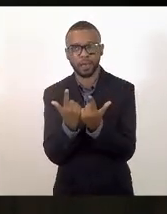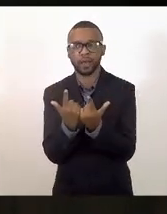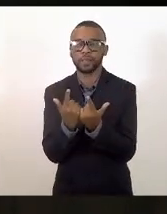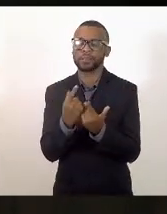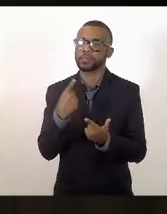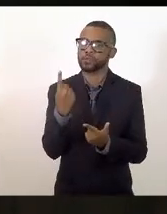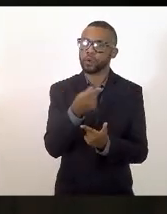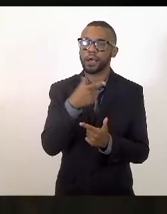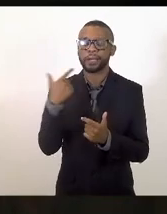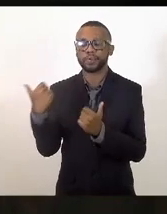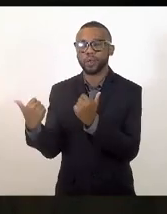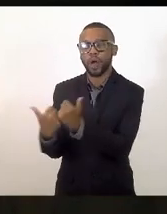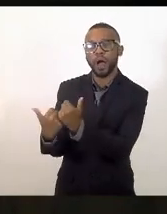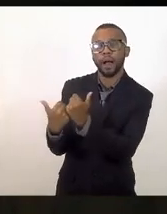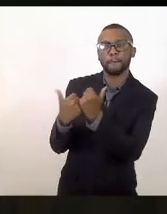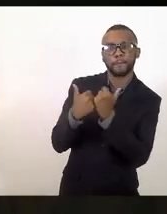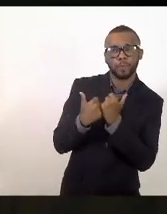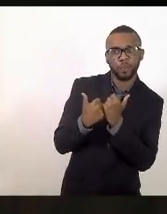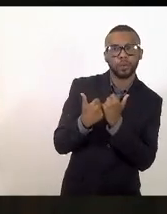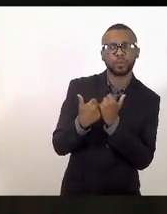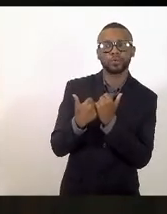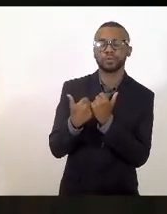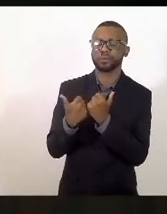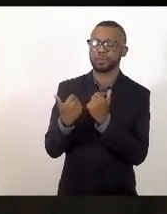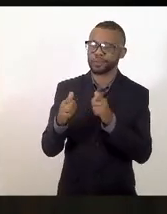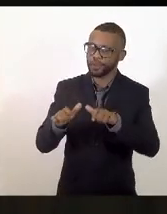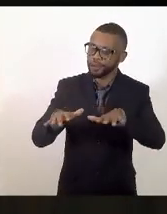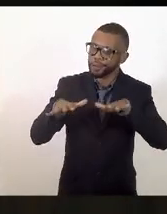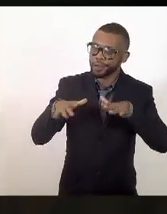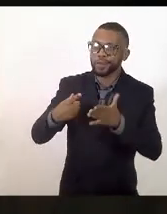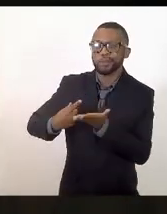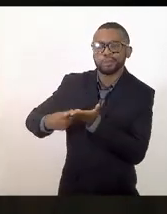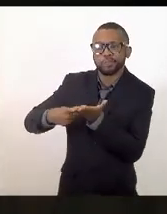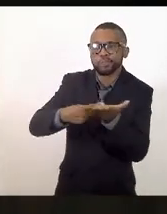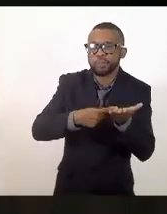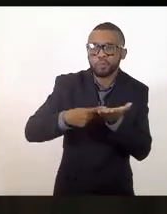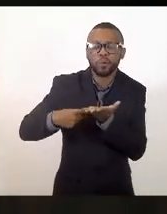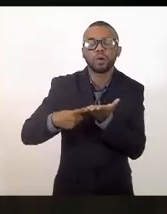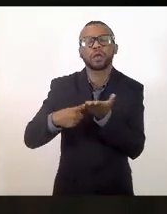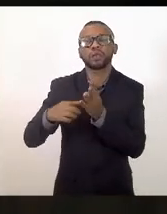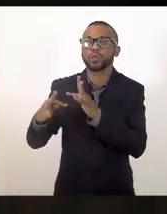nossa retaguarda na condução das nossas sessões, e a todos